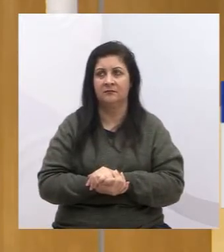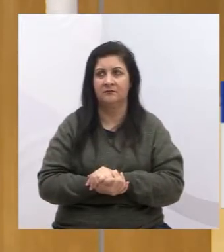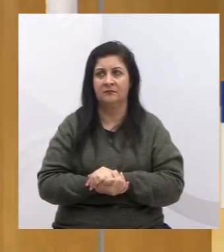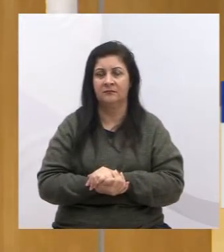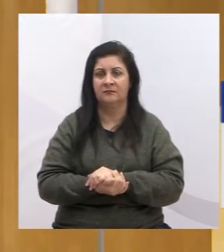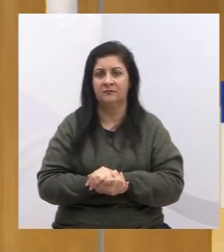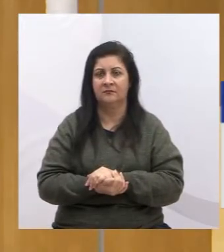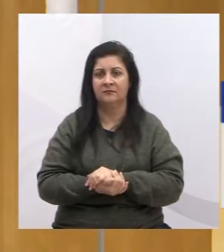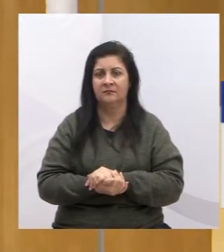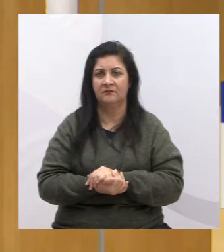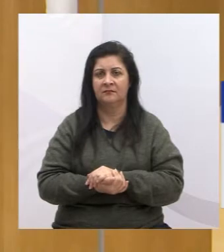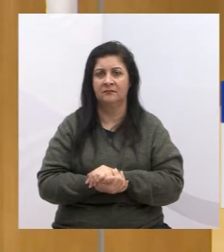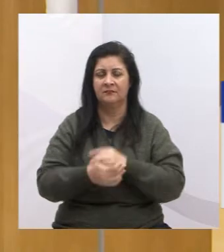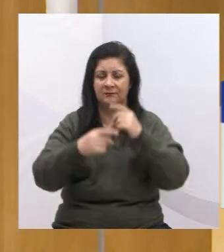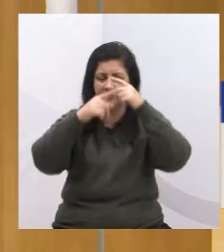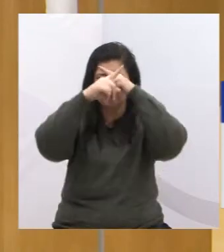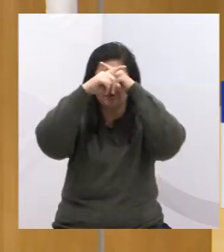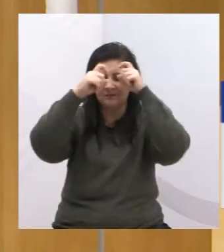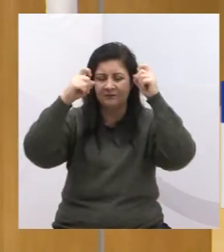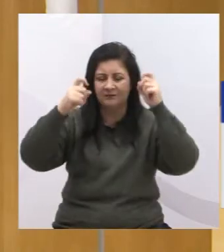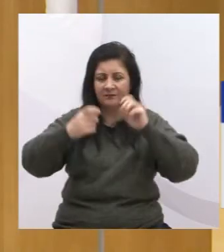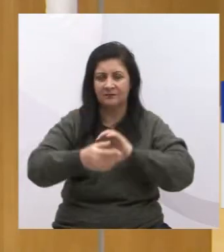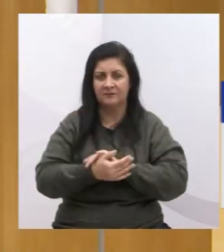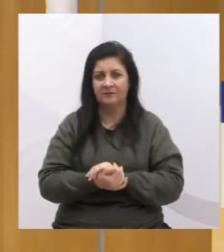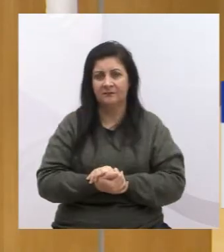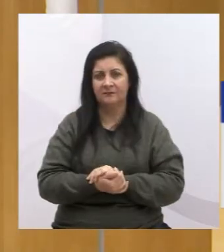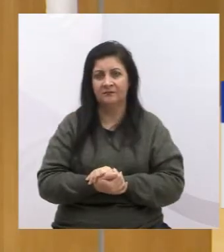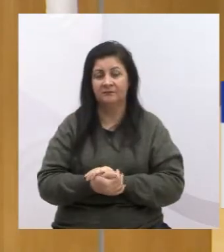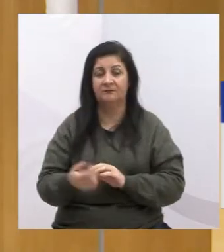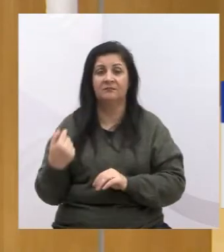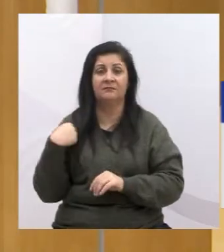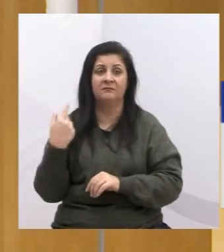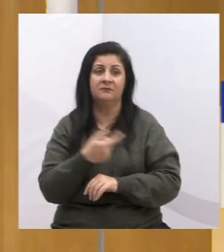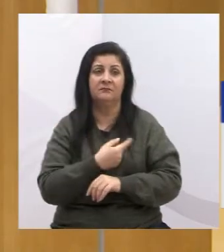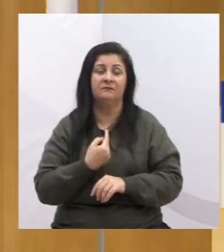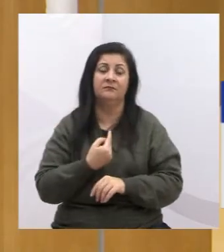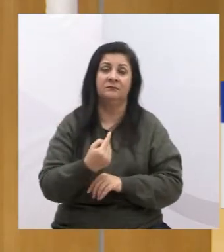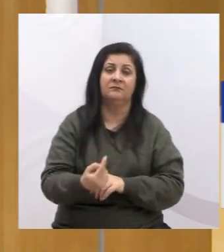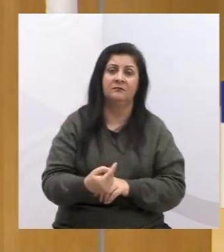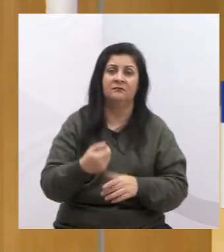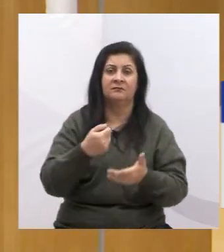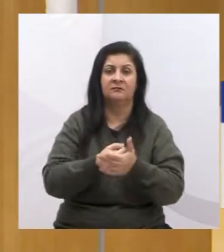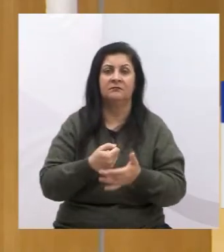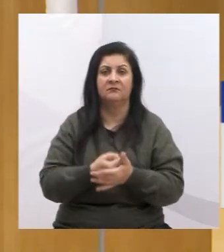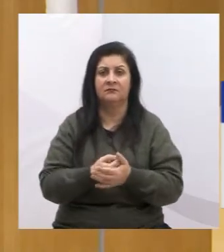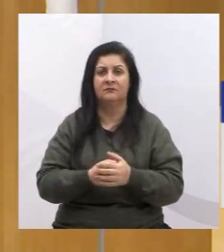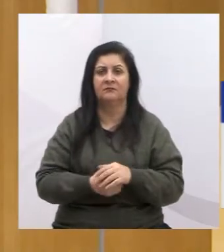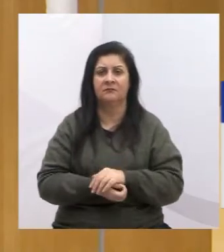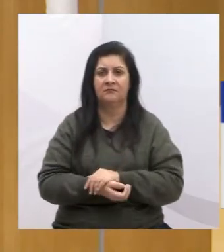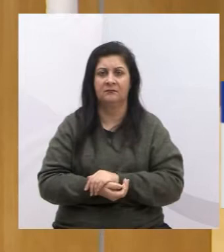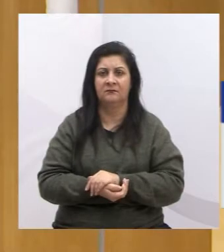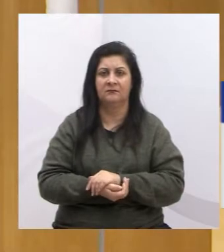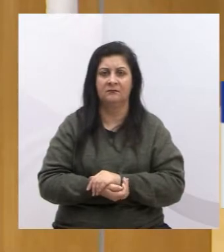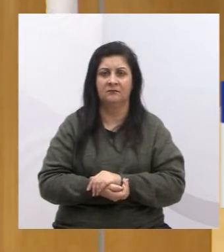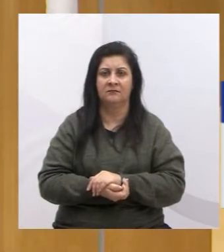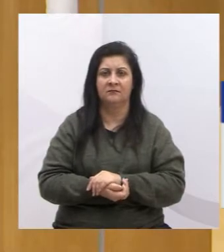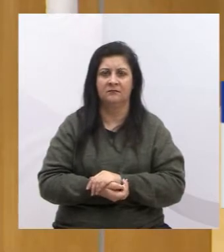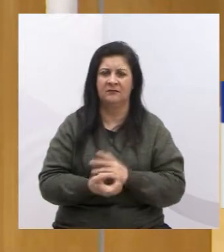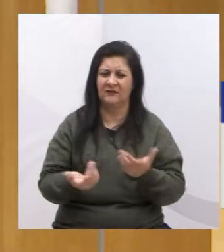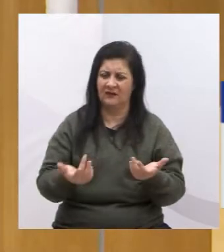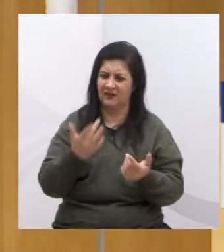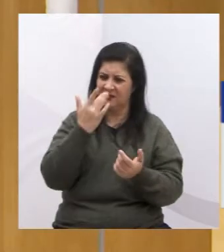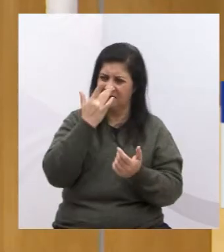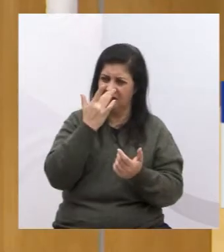Fica difícil. Aí a gente vem aqui, debate, a gente vem aqui, cobra. Pô, vereador, mas você é